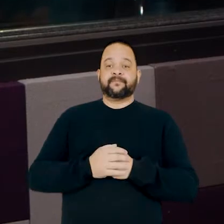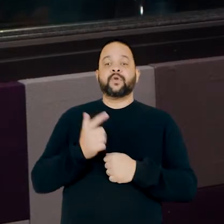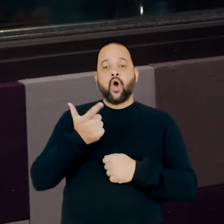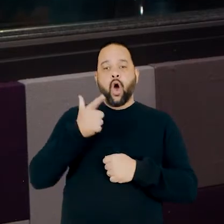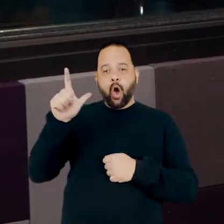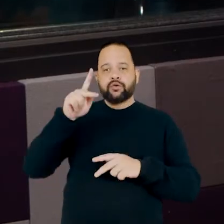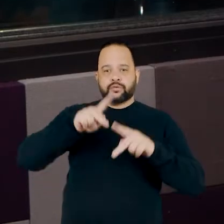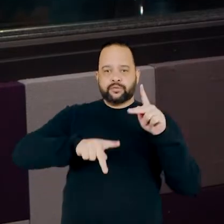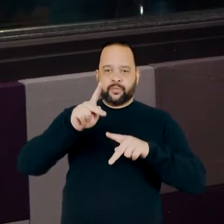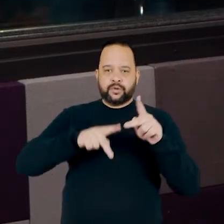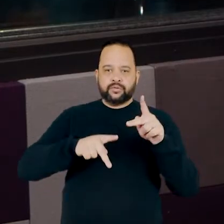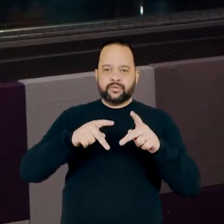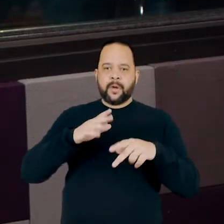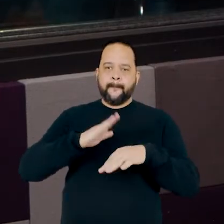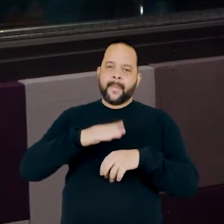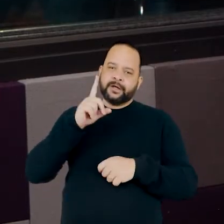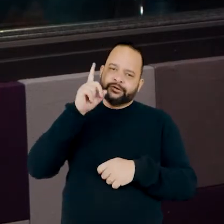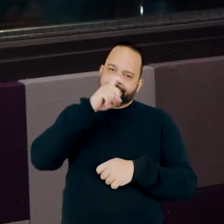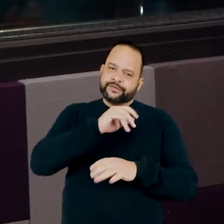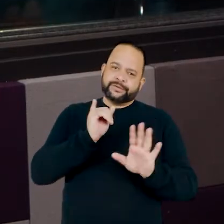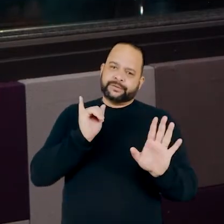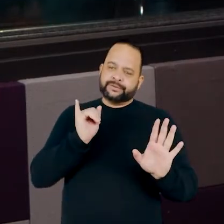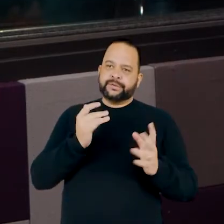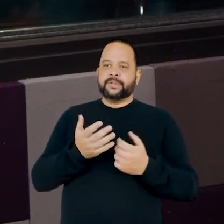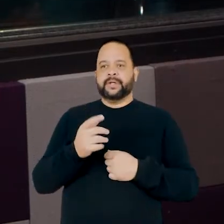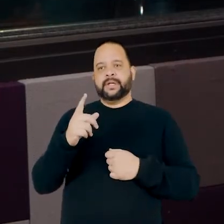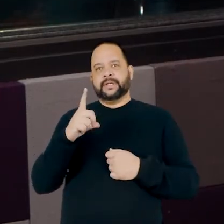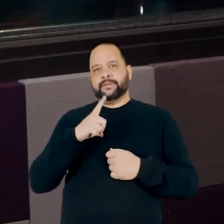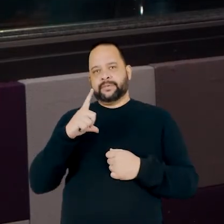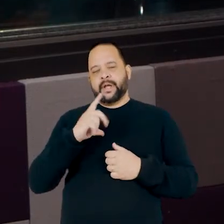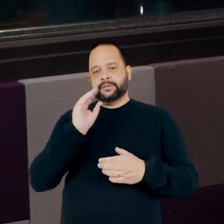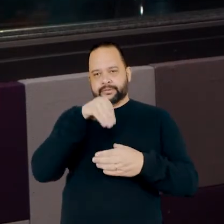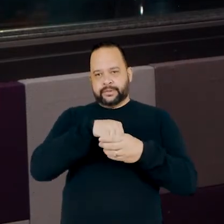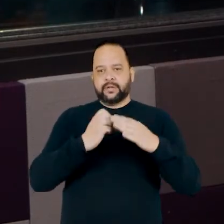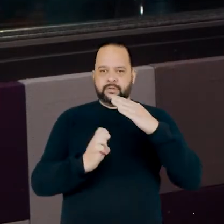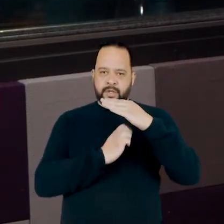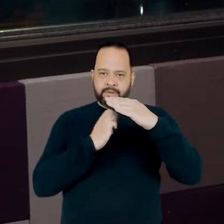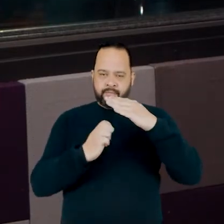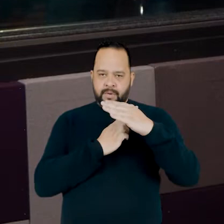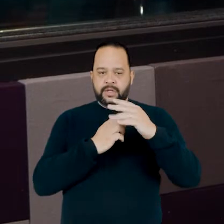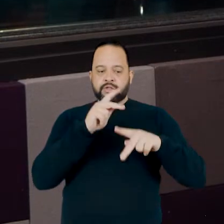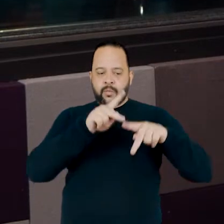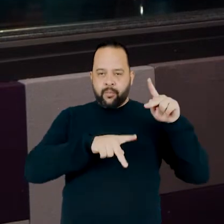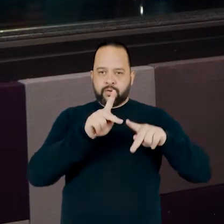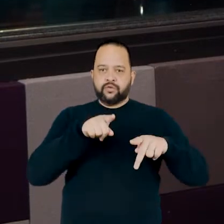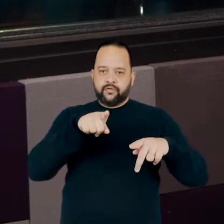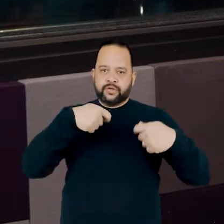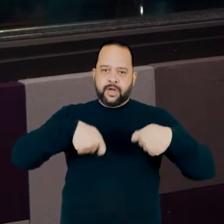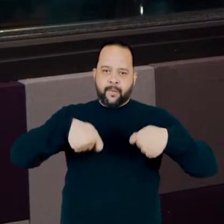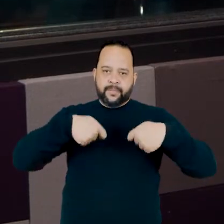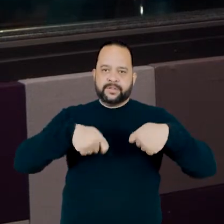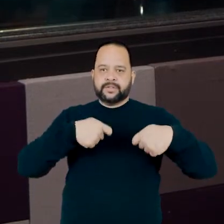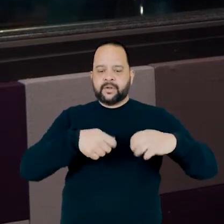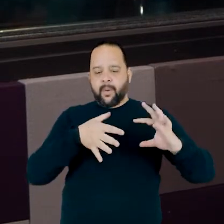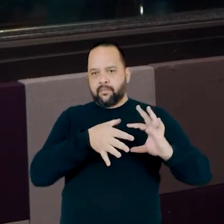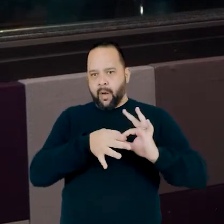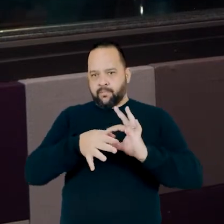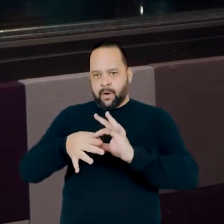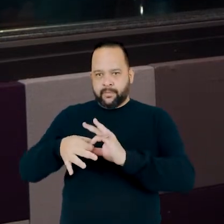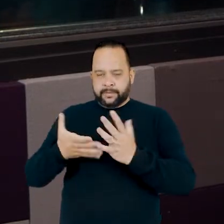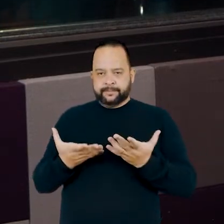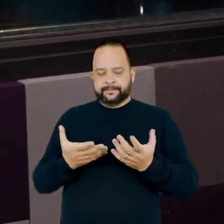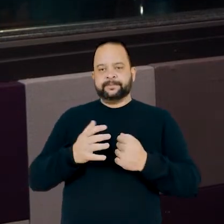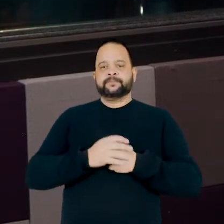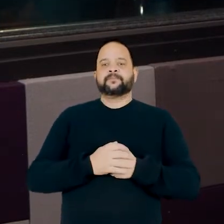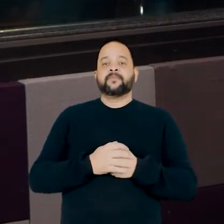Outros produtos já são mais difíceis, né, porque você entra no meu mundo corporativo, são produtos que você precisa estar atrelado a um serviço.